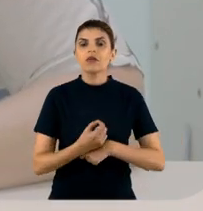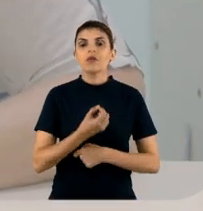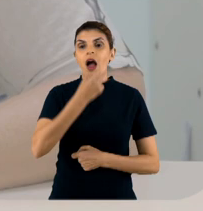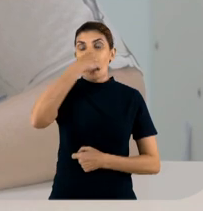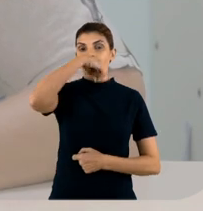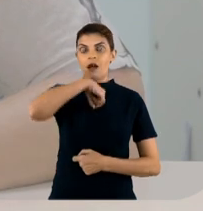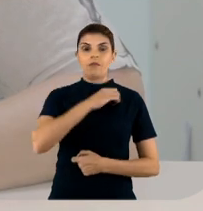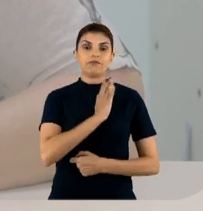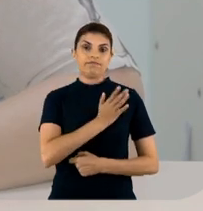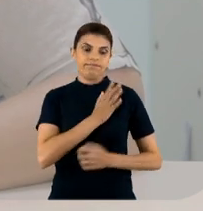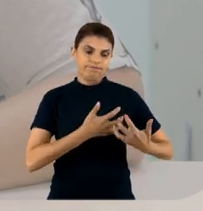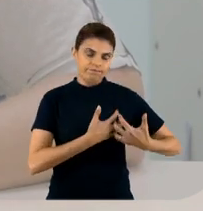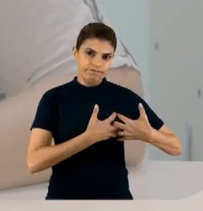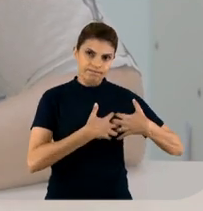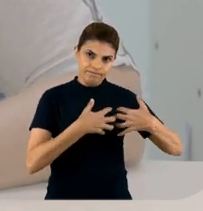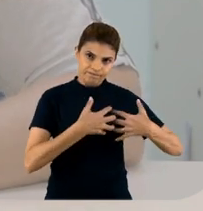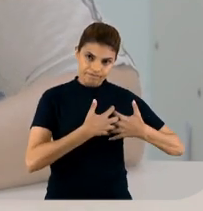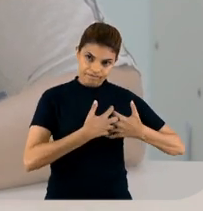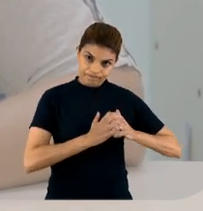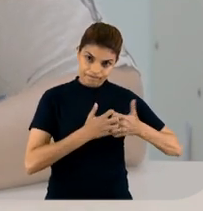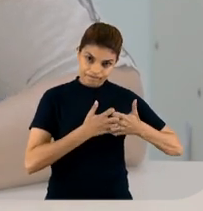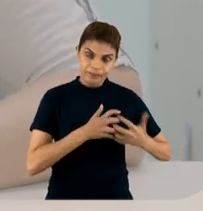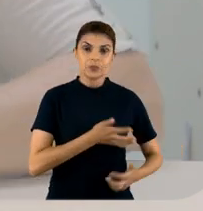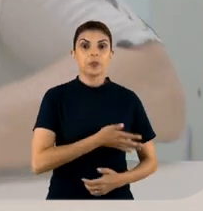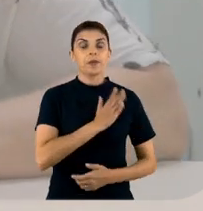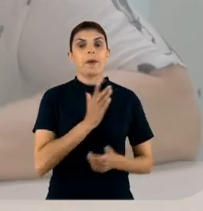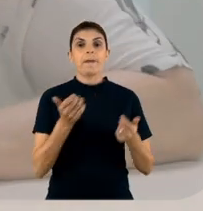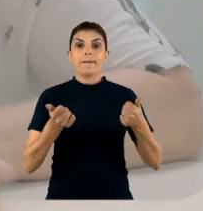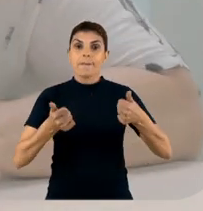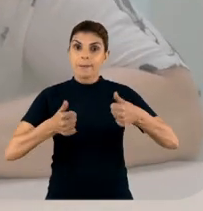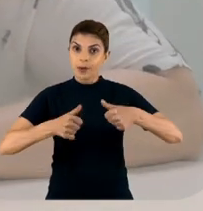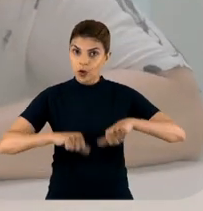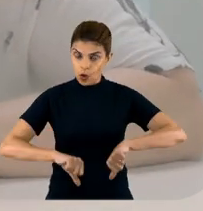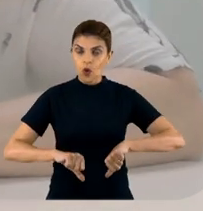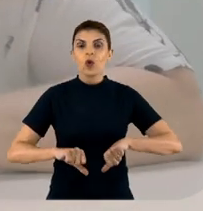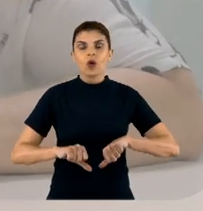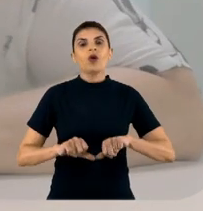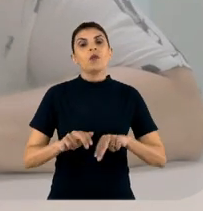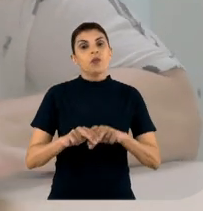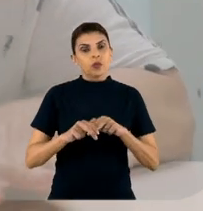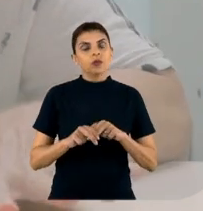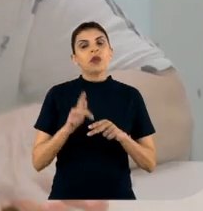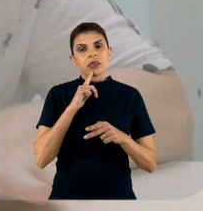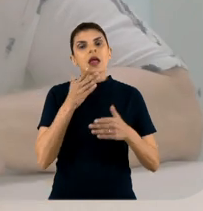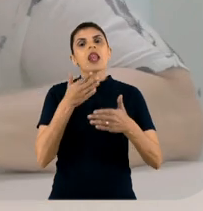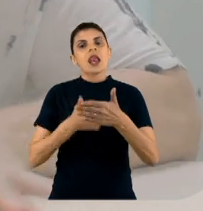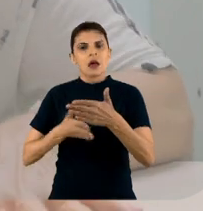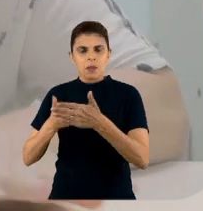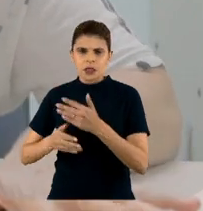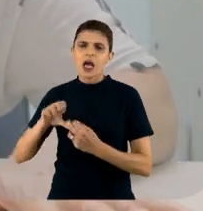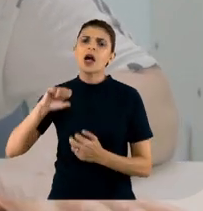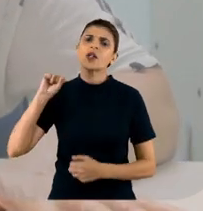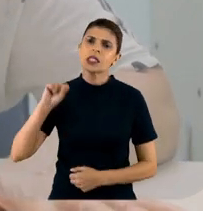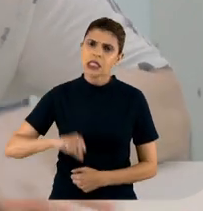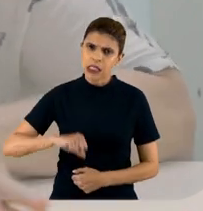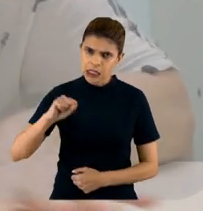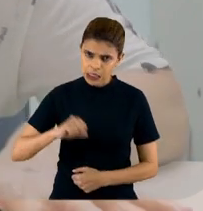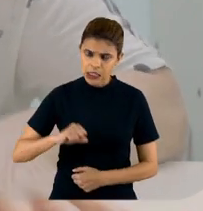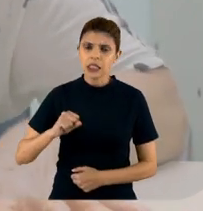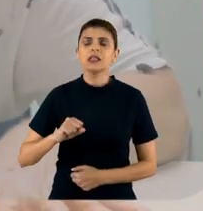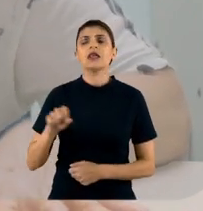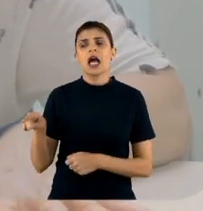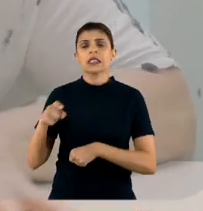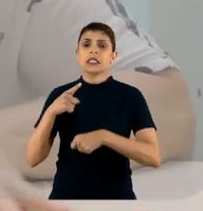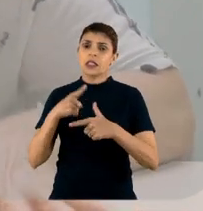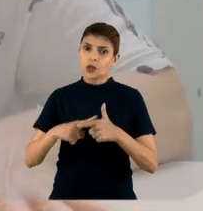e gerar uma parada cardíaca uma coisa pior do doente então e por isso é é limitado sim o uso da ventilação não